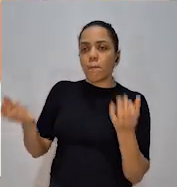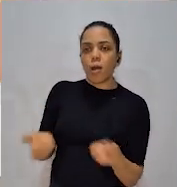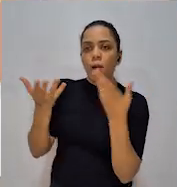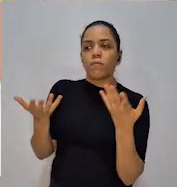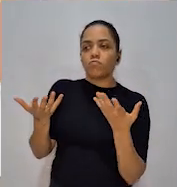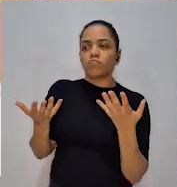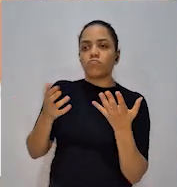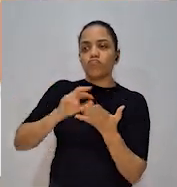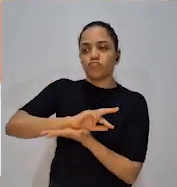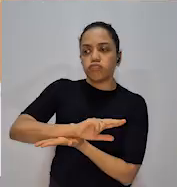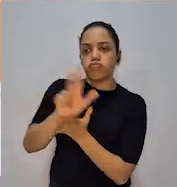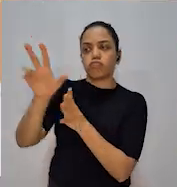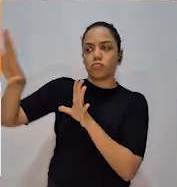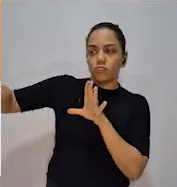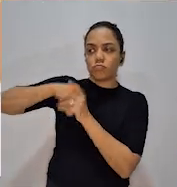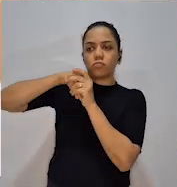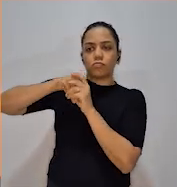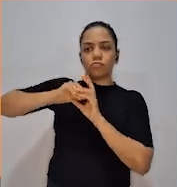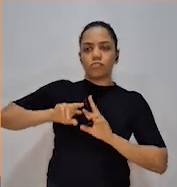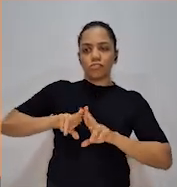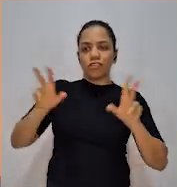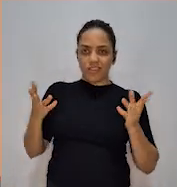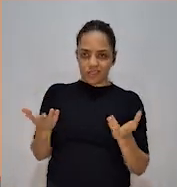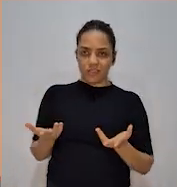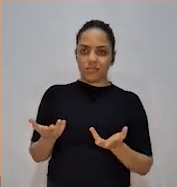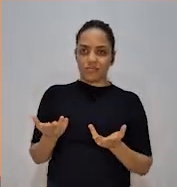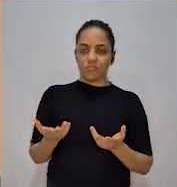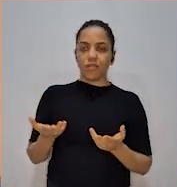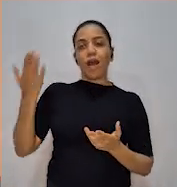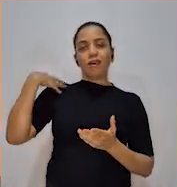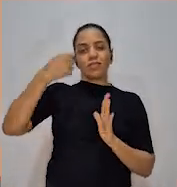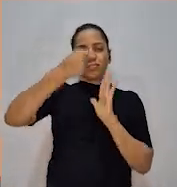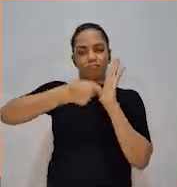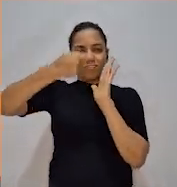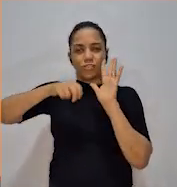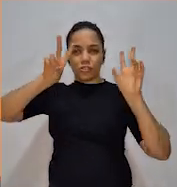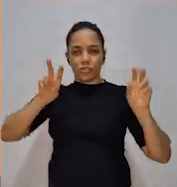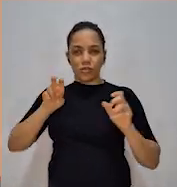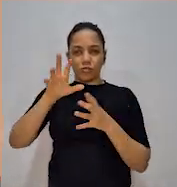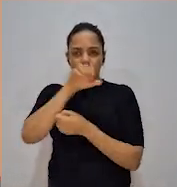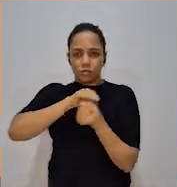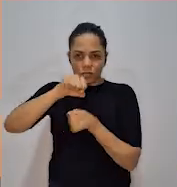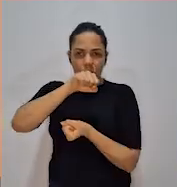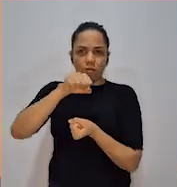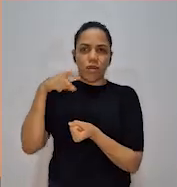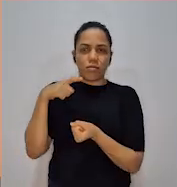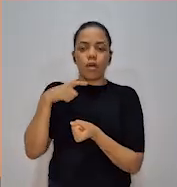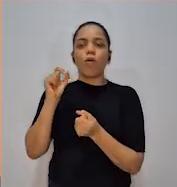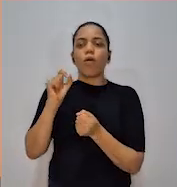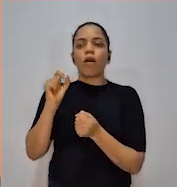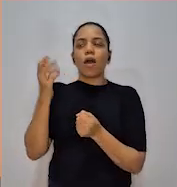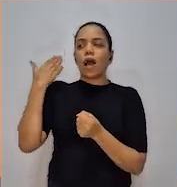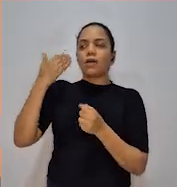É importante, né, os Oshins da vida, quando a gente tinha os relatórios de sustentabilidade, onde a gente tinha uma ação de marketing, né,